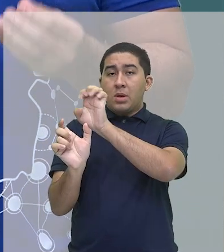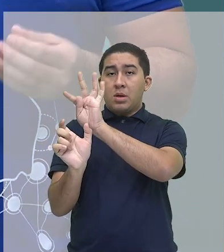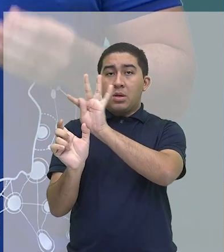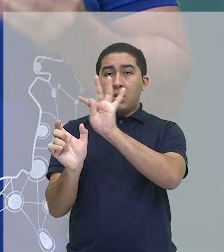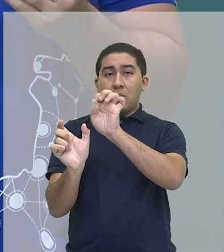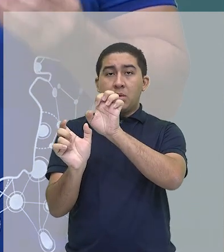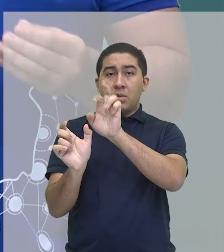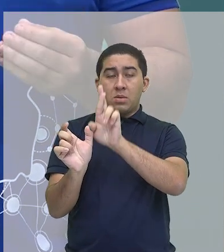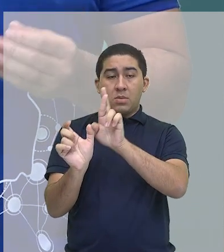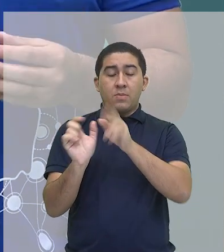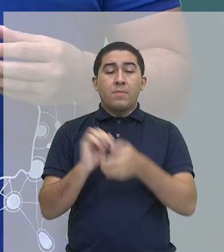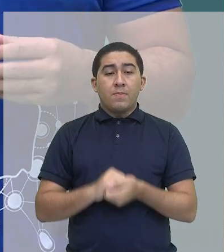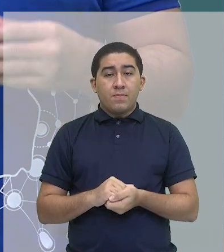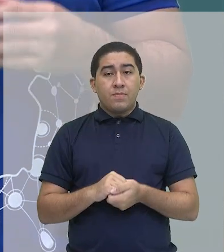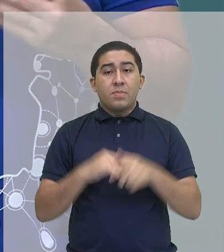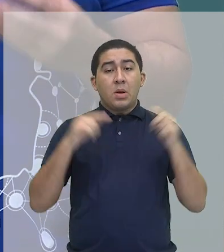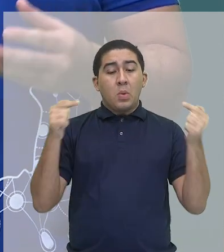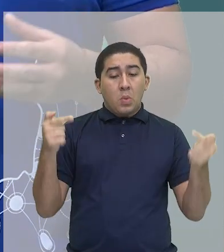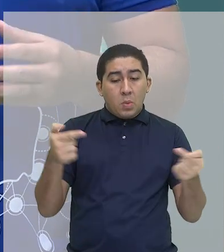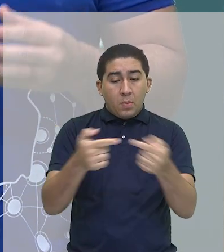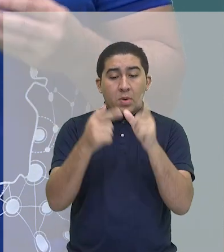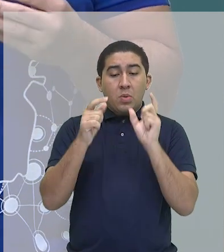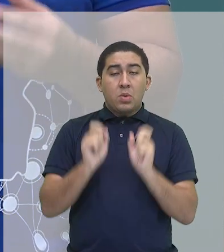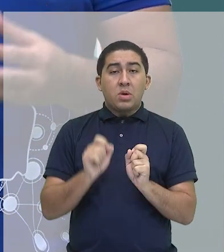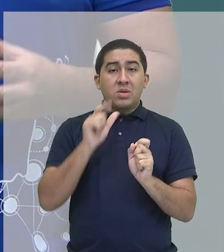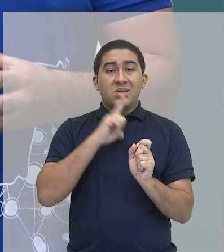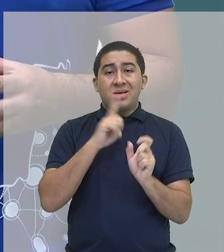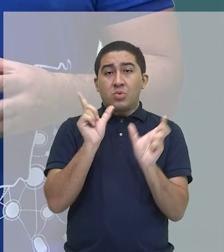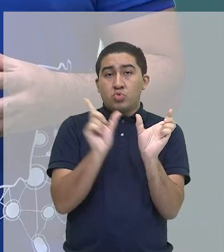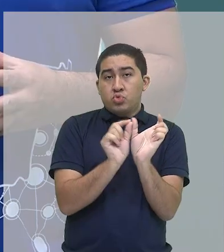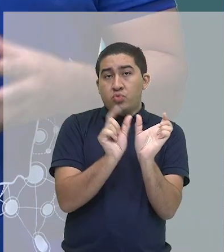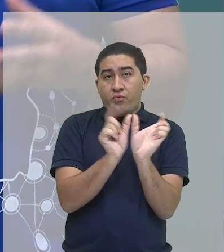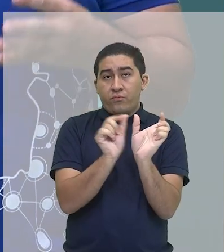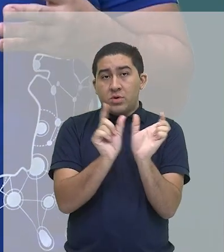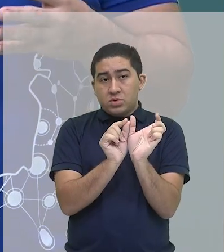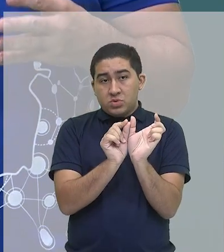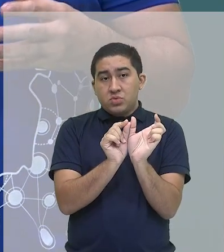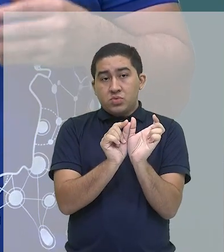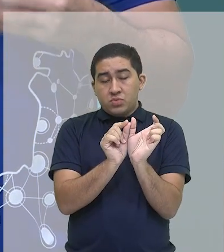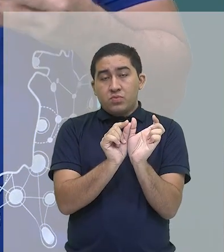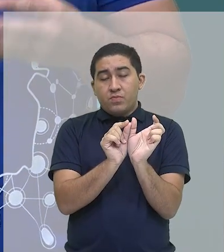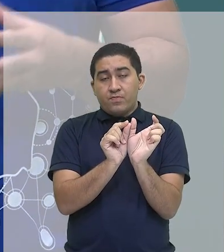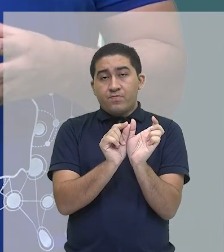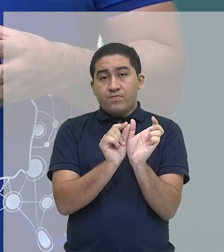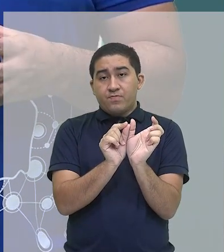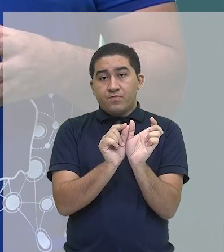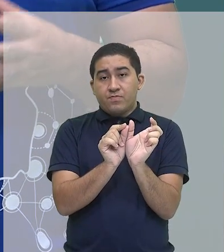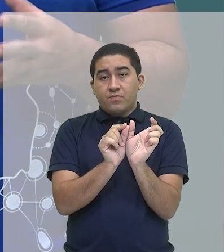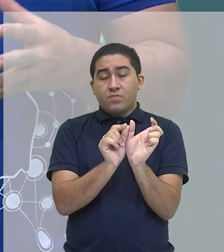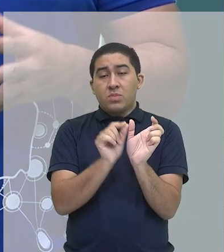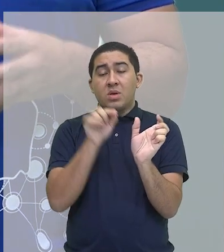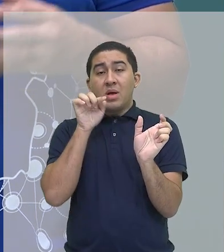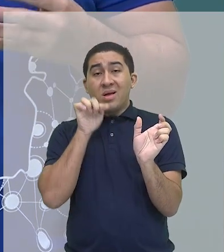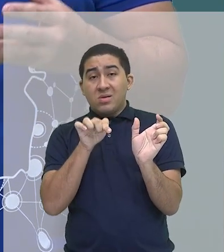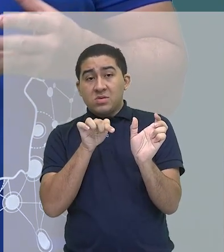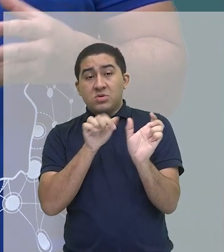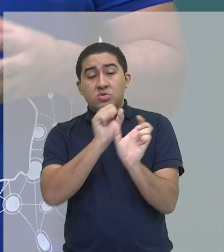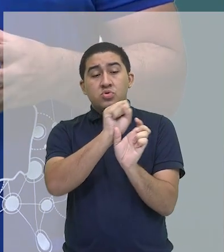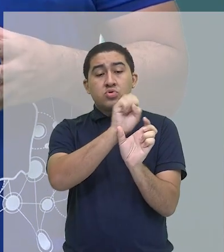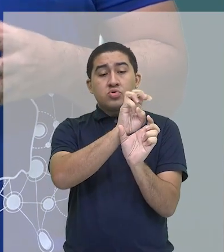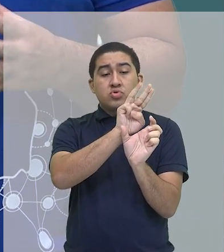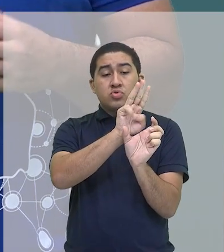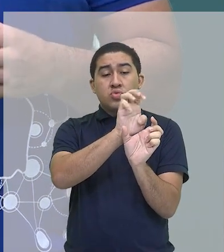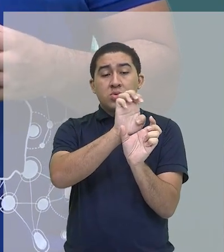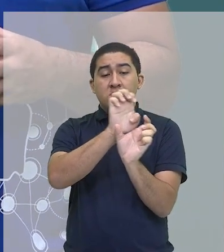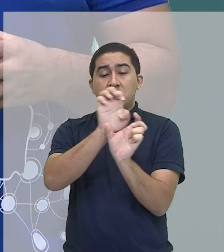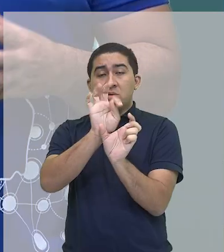na palavra raiz, está adicionado um sufixo. Esse sufixo na palavra sweet